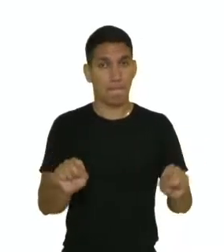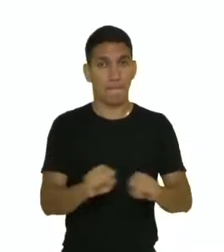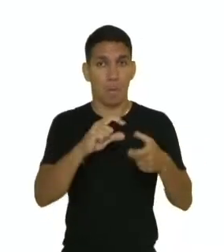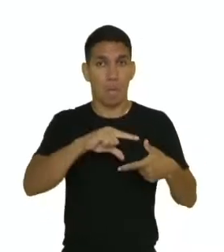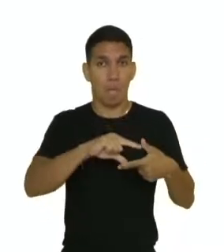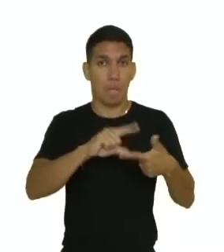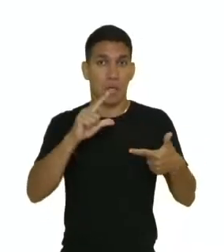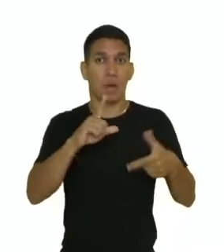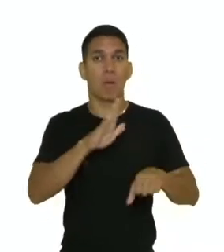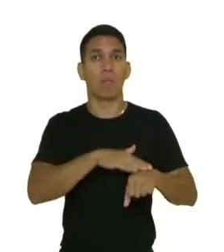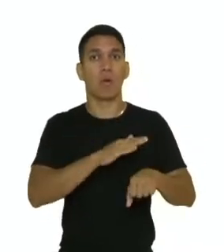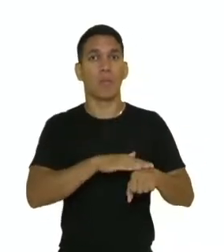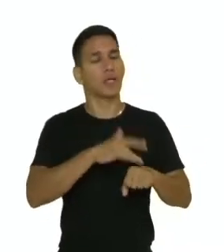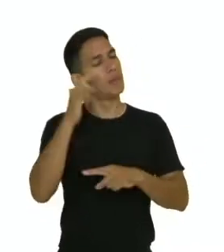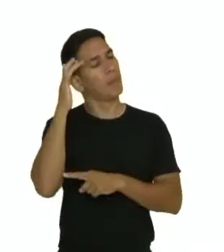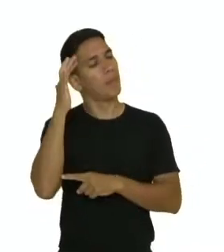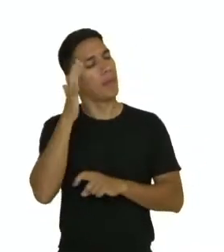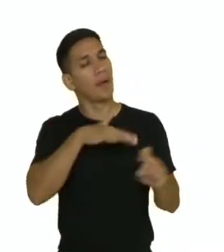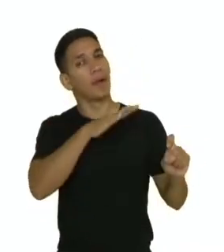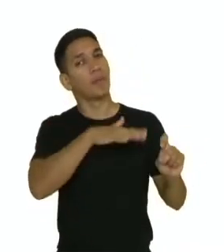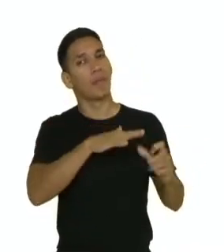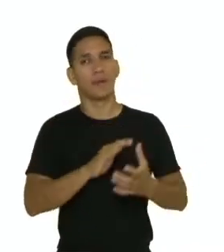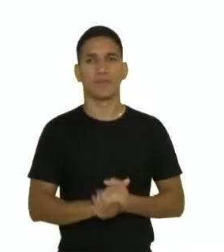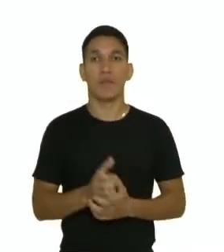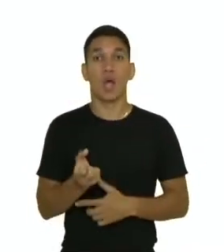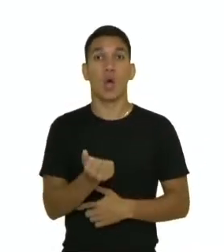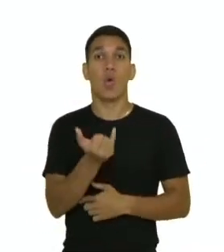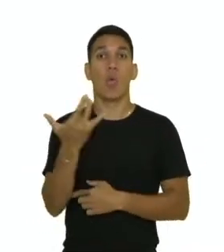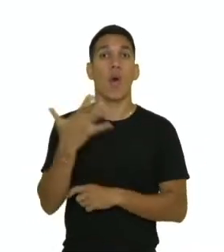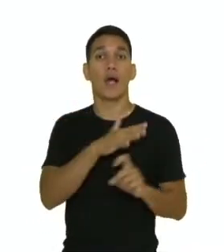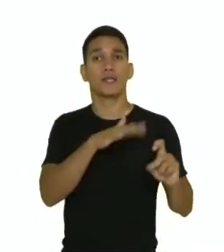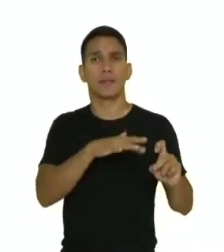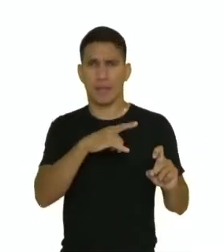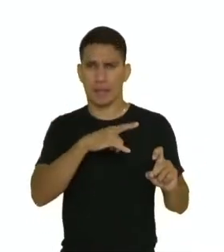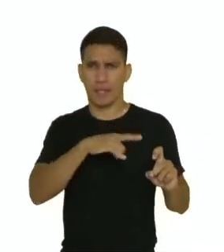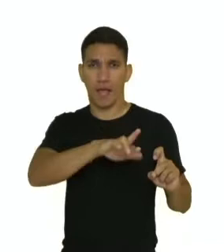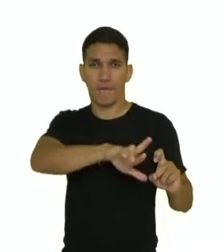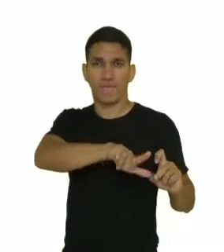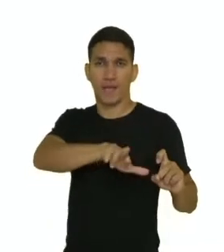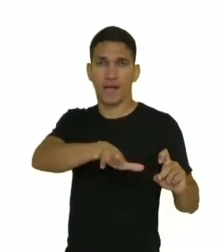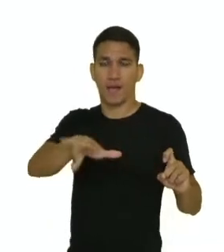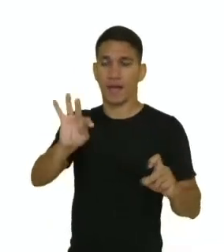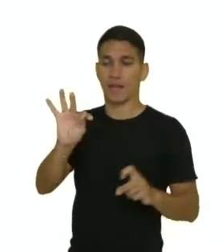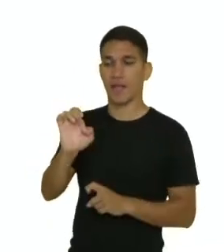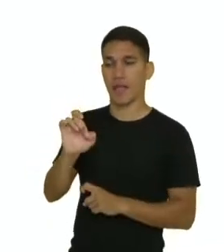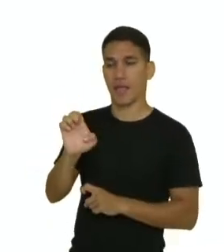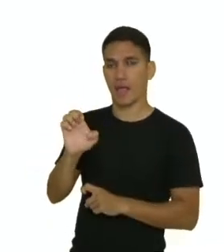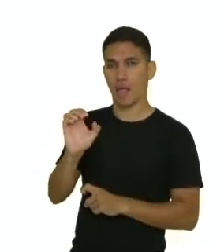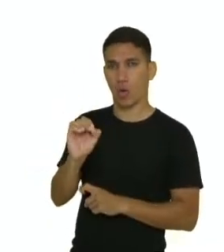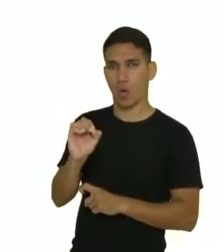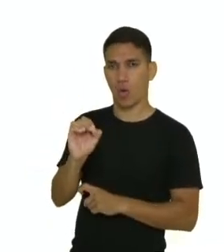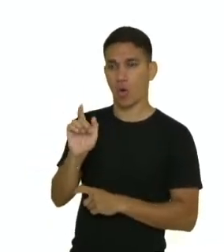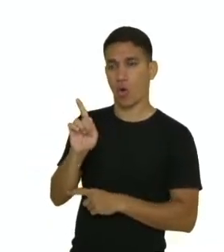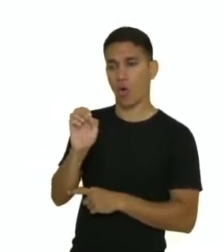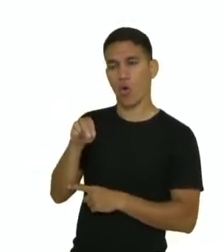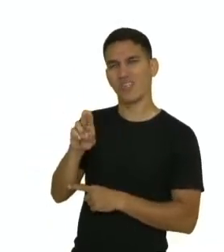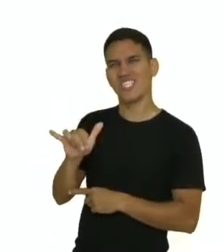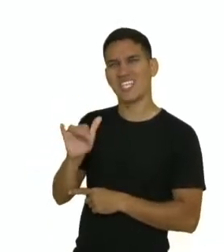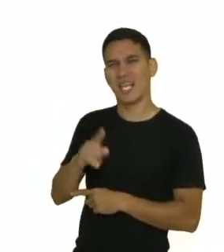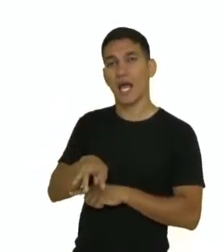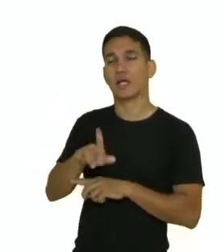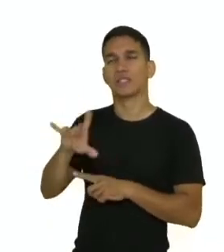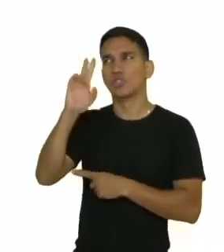pensamento mítico. Enquanto os mitos compunham uma teogonia, né, a história dos deuses,